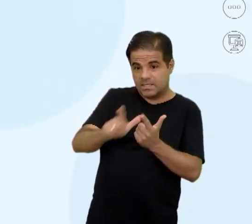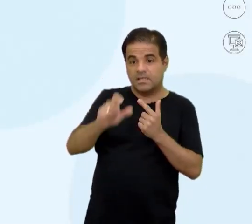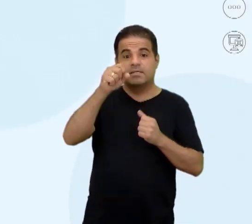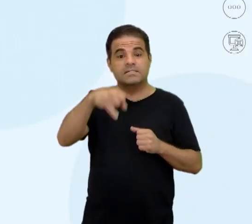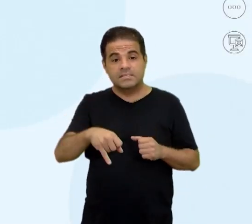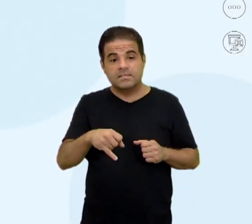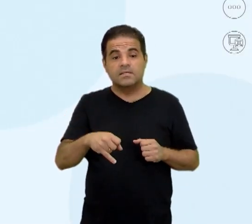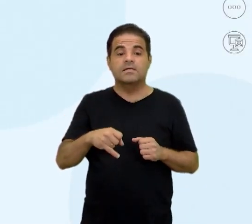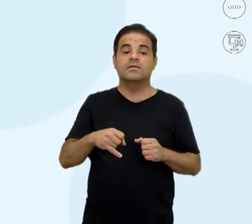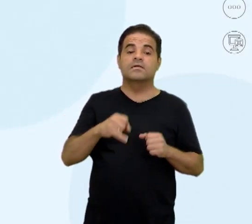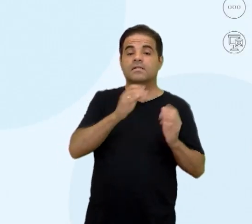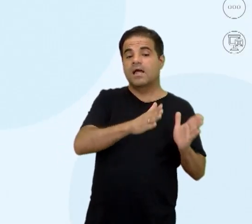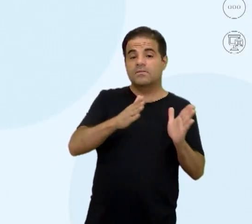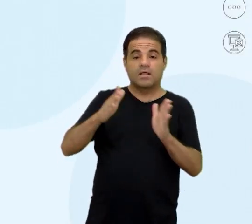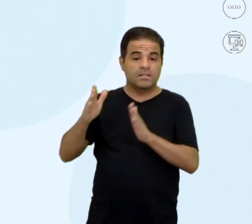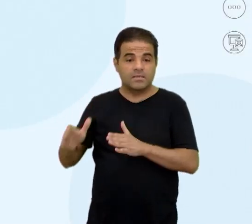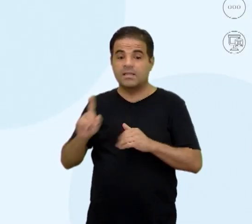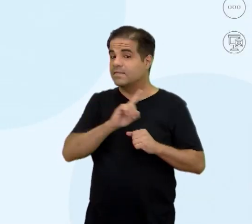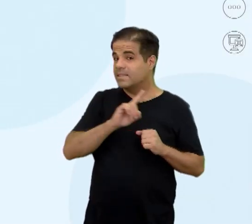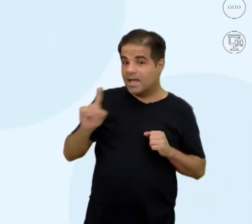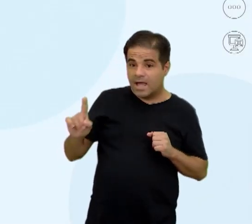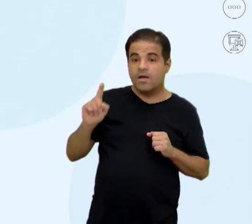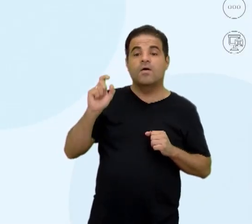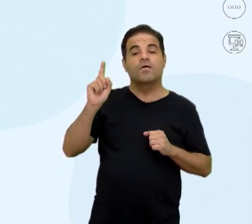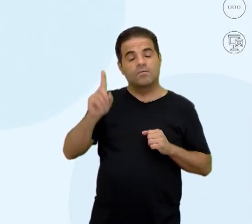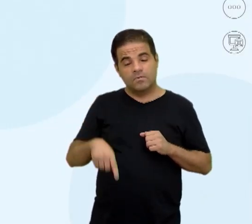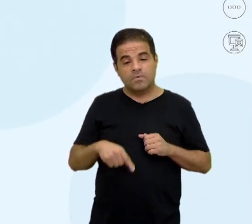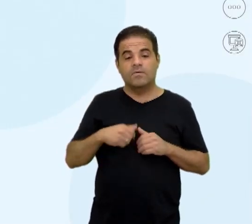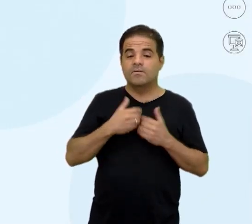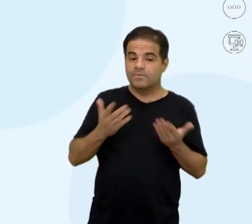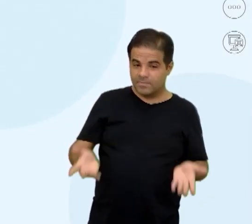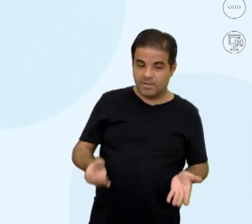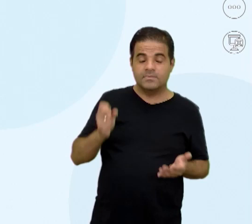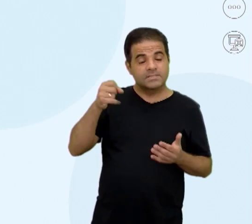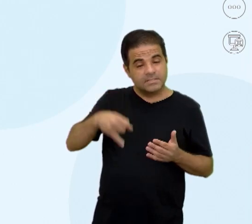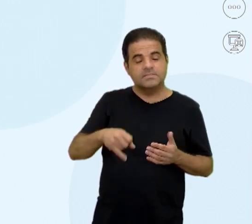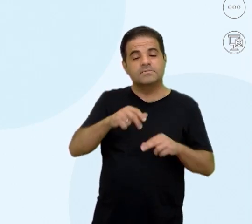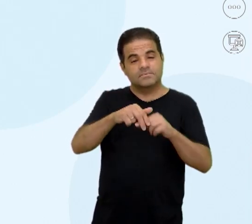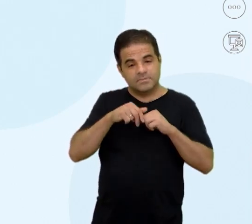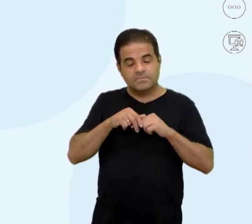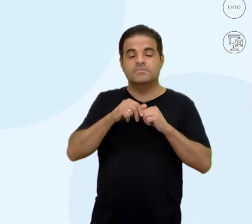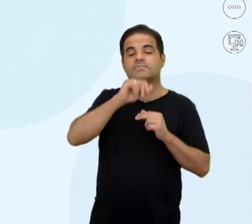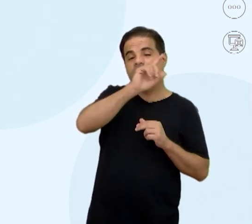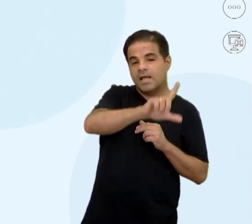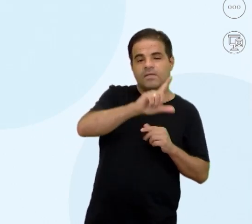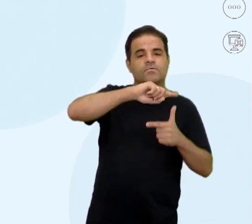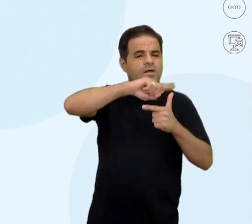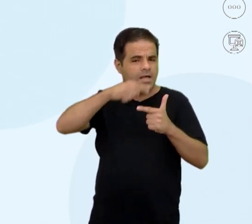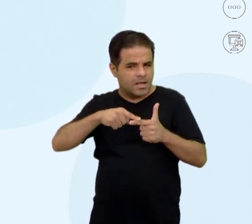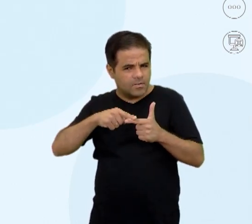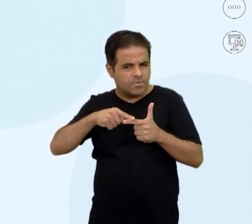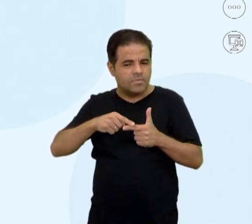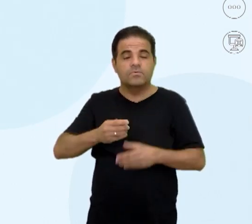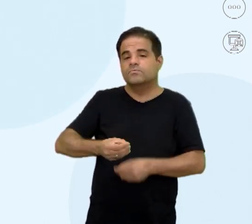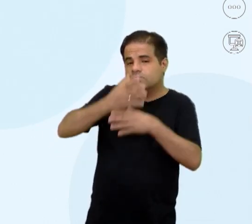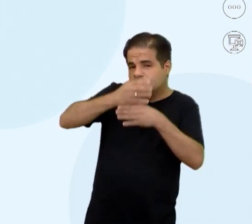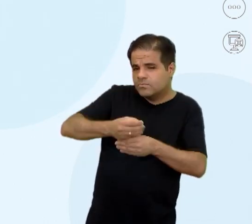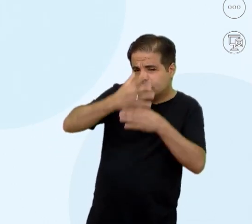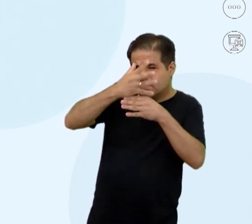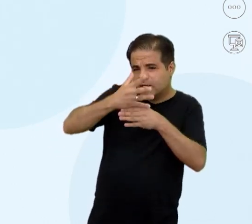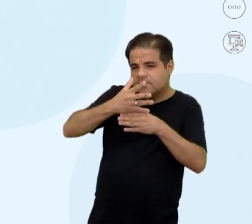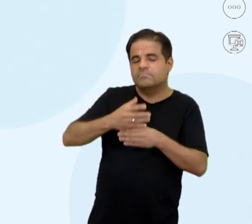pelo caso lado, lado, lado. Não, não são semelhantes. Ou sim, pelo caso lado, ângulo, lado. Subindo aí a